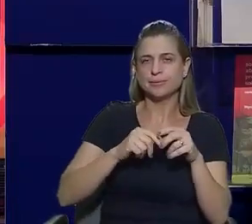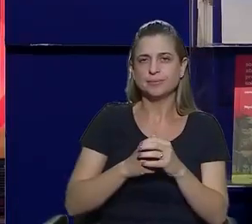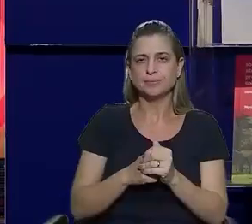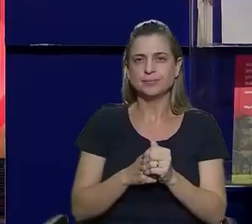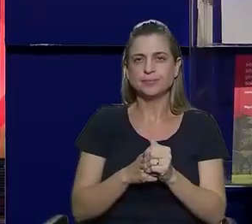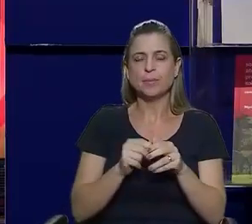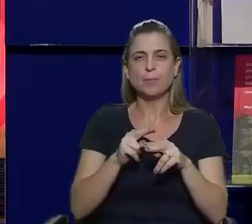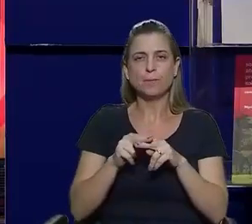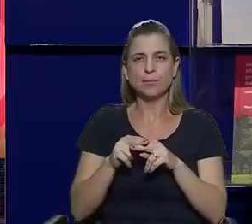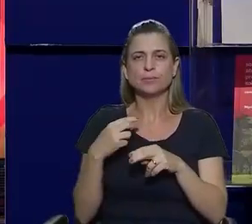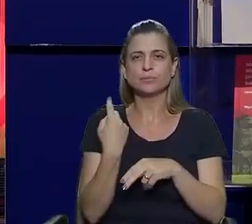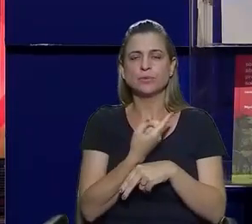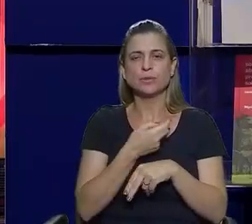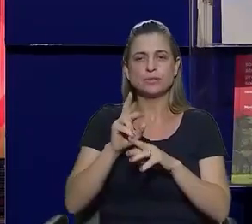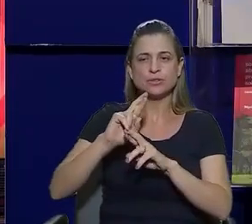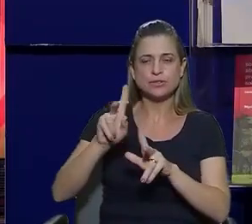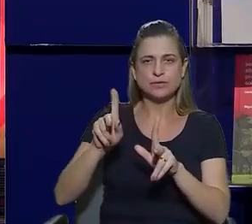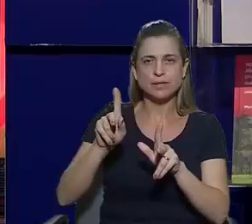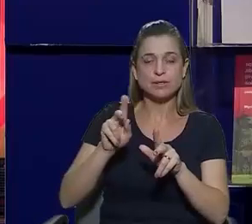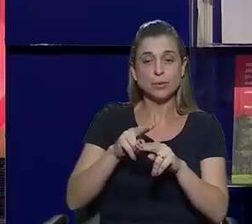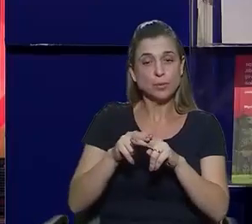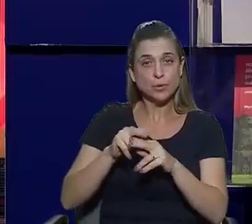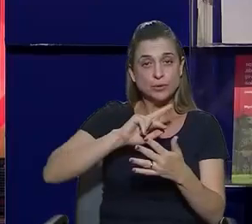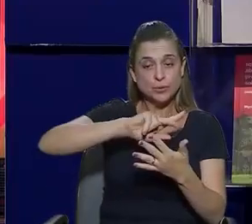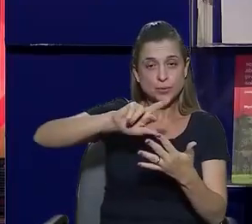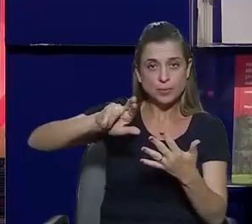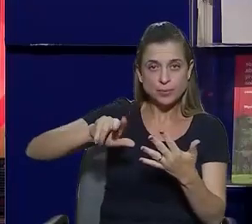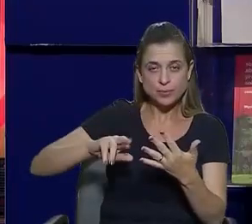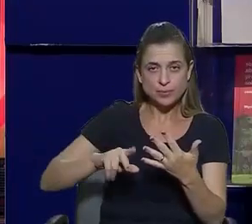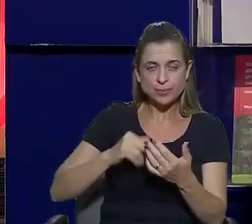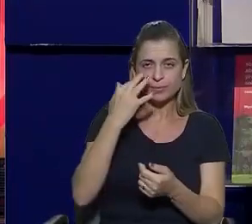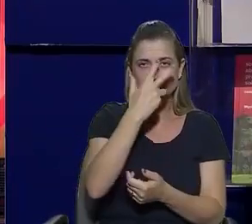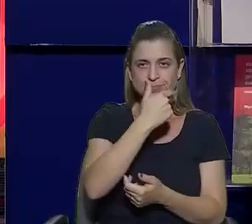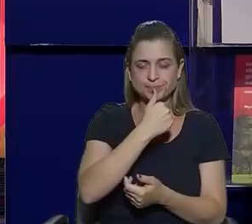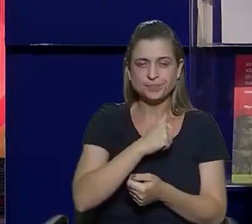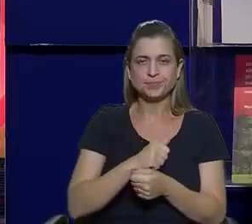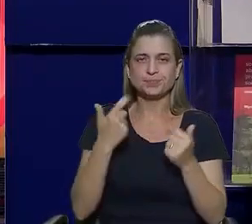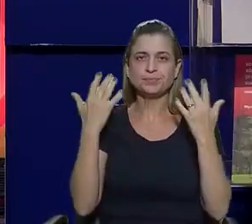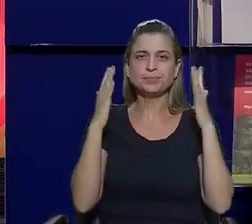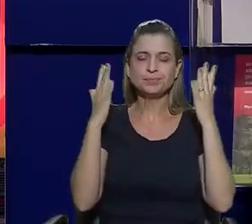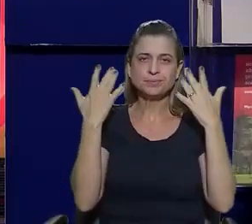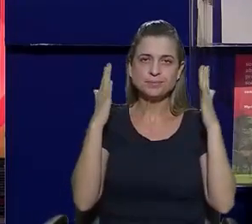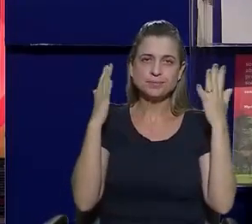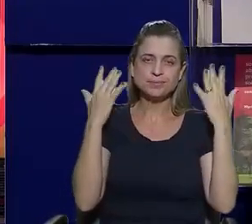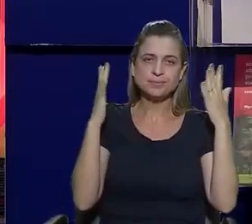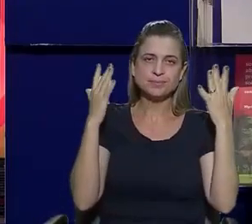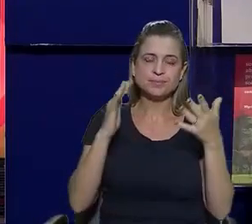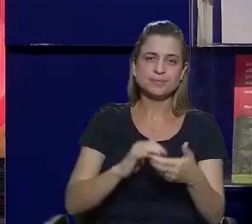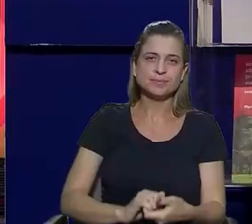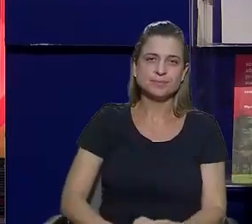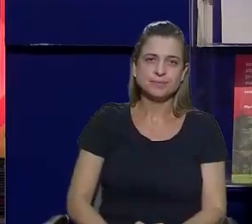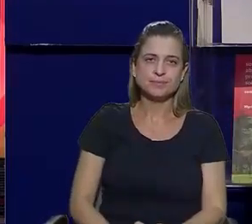É isso que são as diferenças. Né? Isso que o diverso é bonito, né, o plural. Né? Que bom. Obrigado.